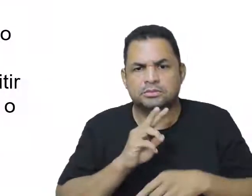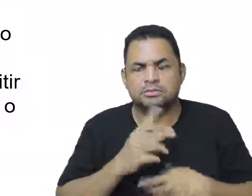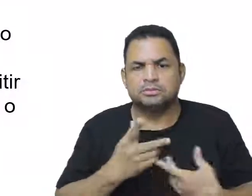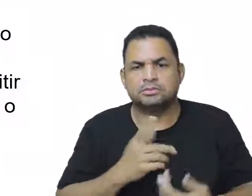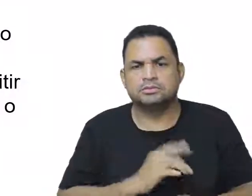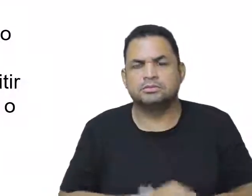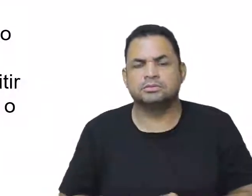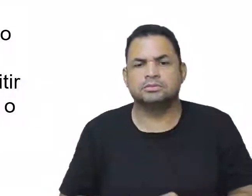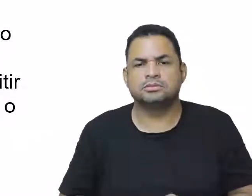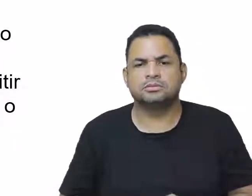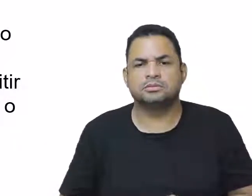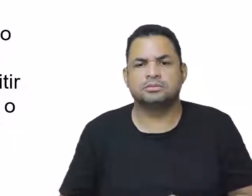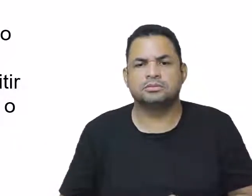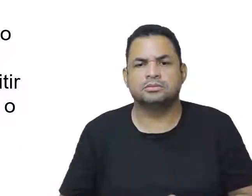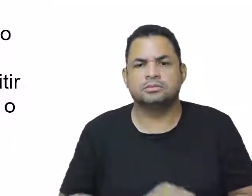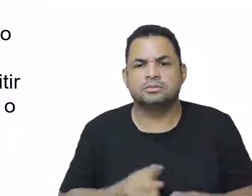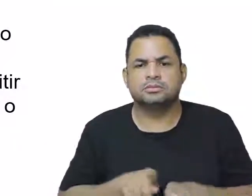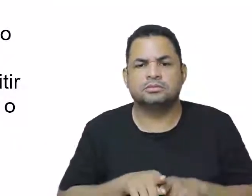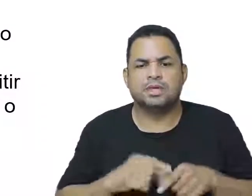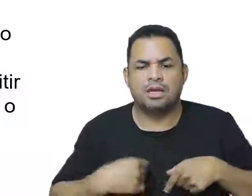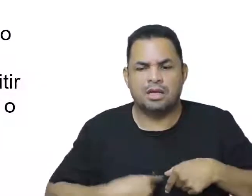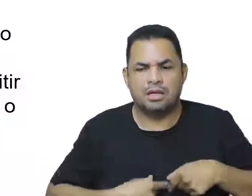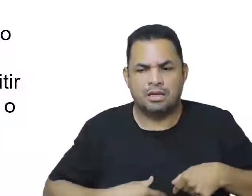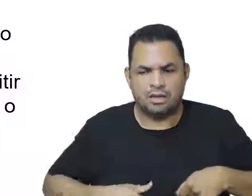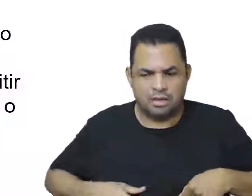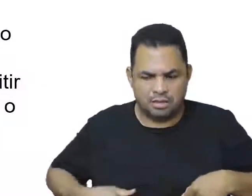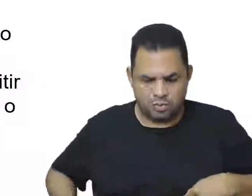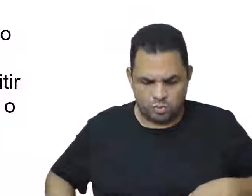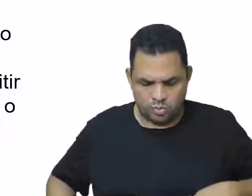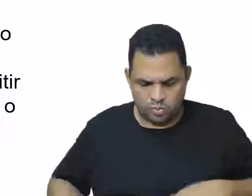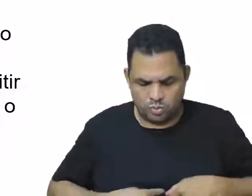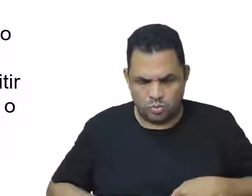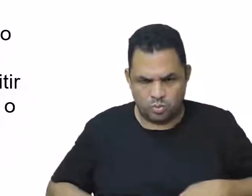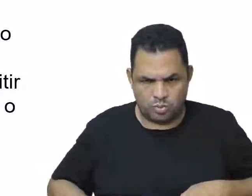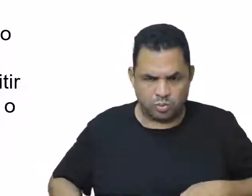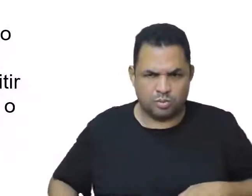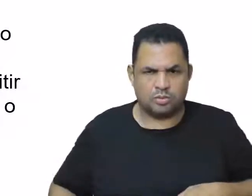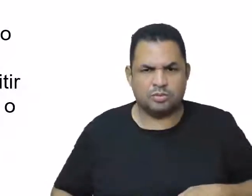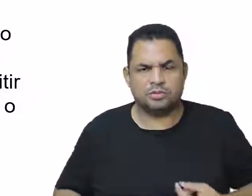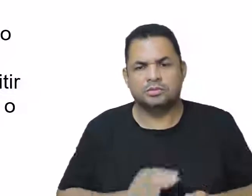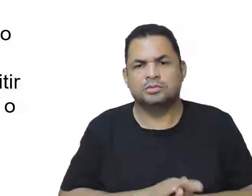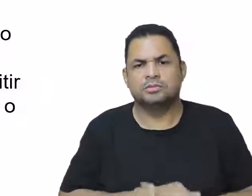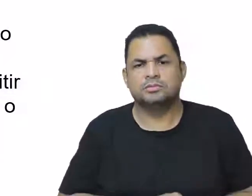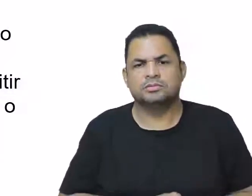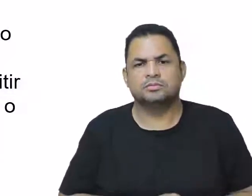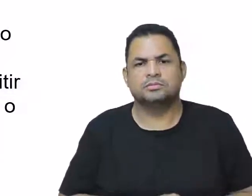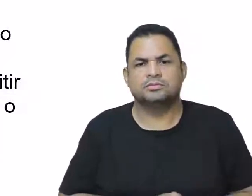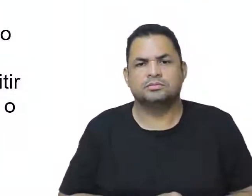Né? A mesma coisa é lá no intestino. Existem epitélios que vão